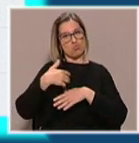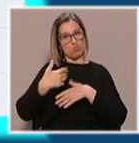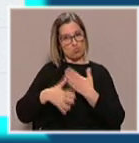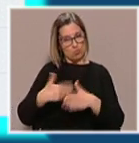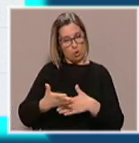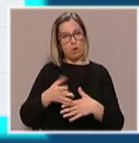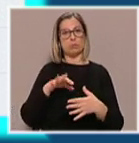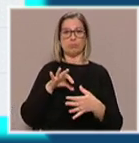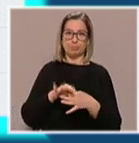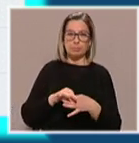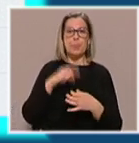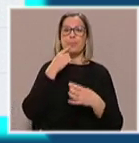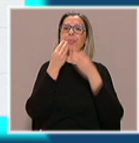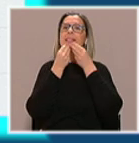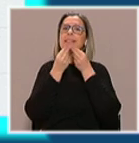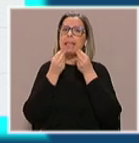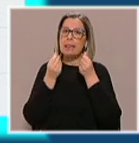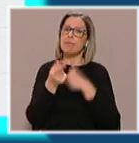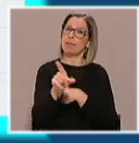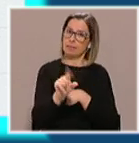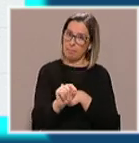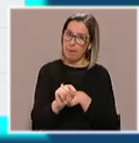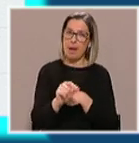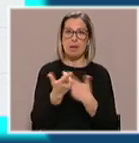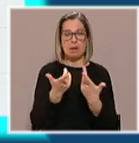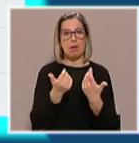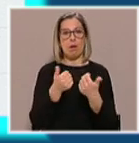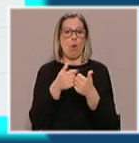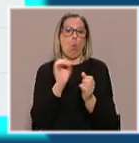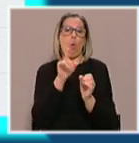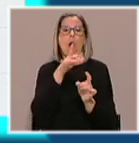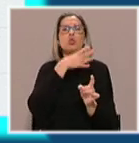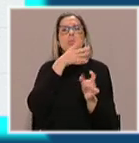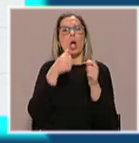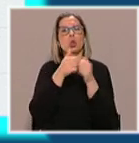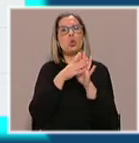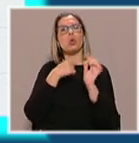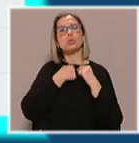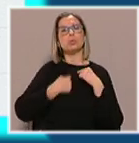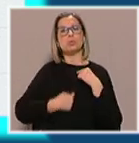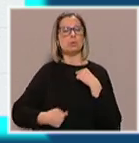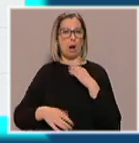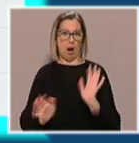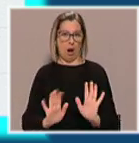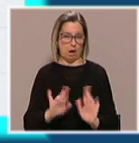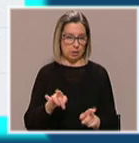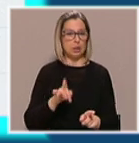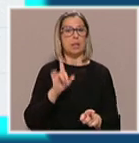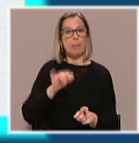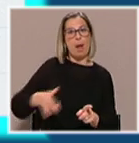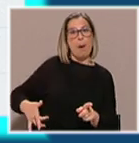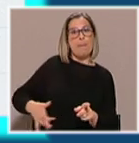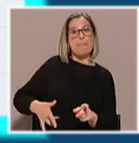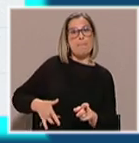estômago, não estão ali descritos todos os órgãos que compõem o tubo digestivo, o estímulo do funcionamento do pâncreas e